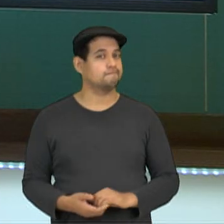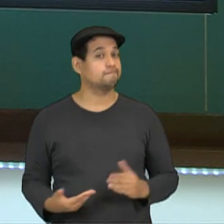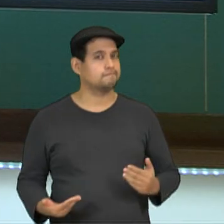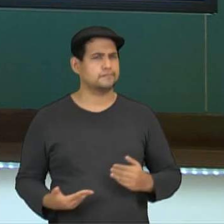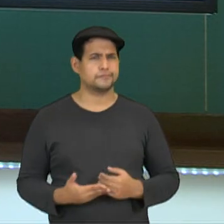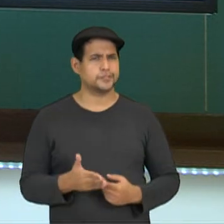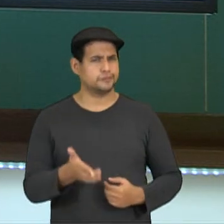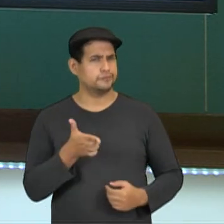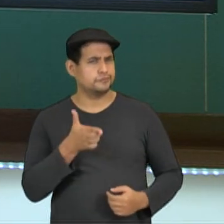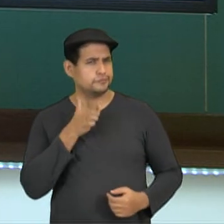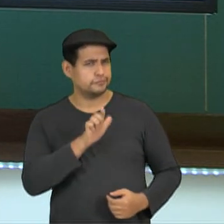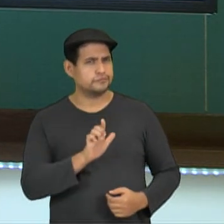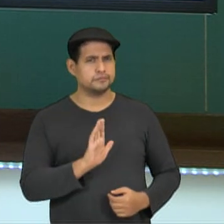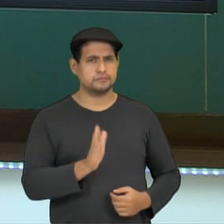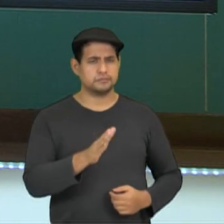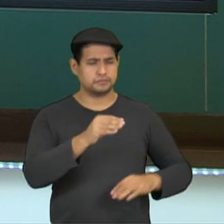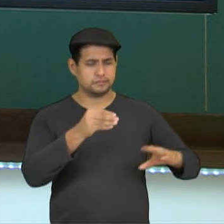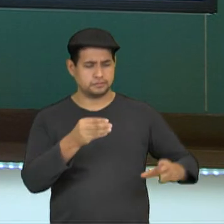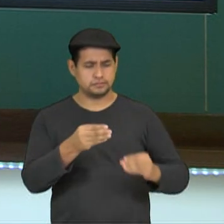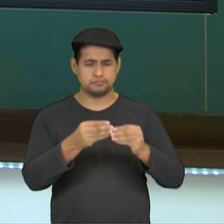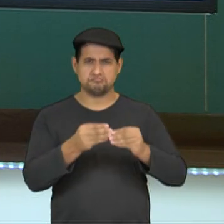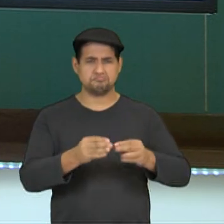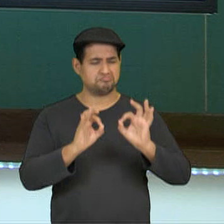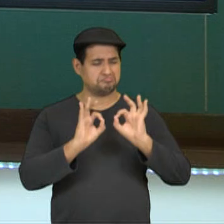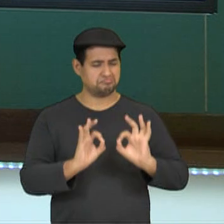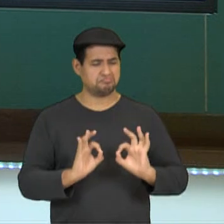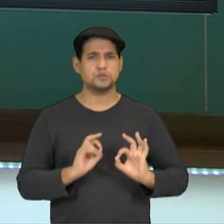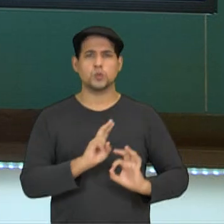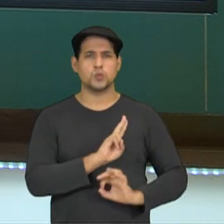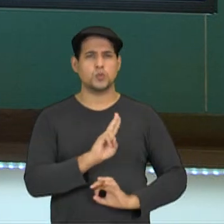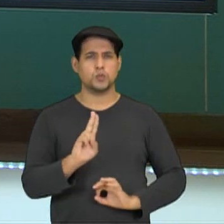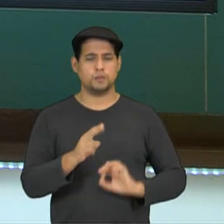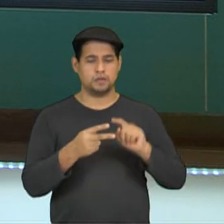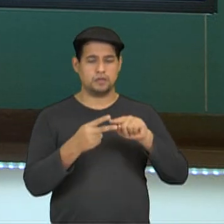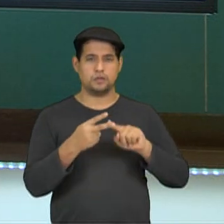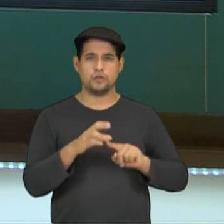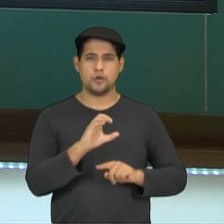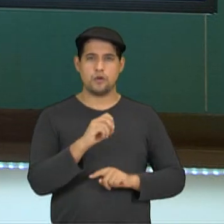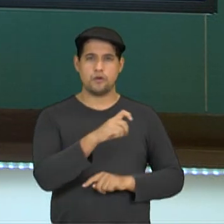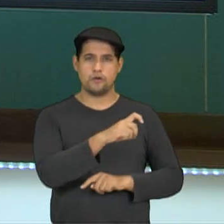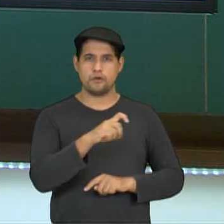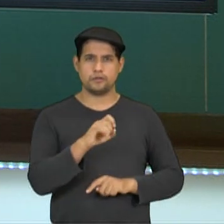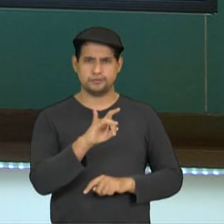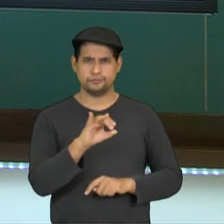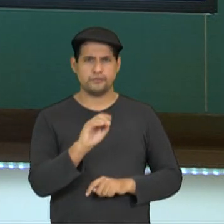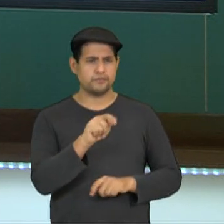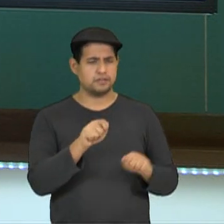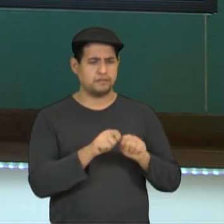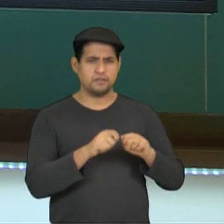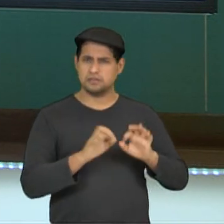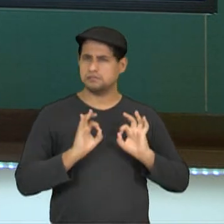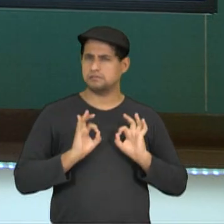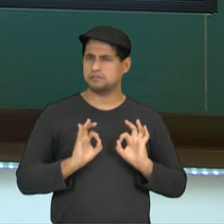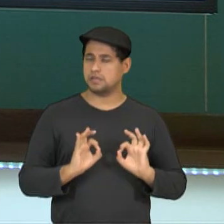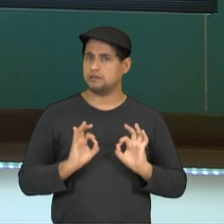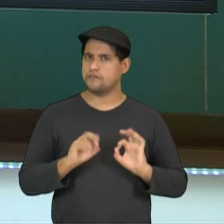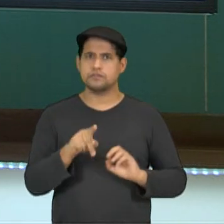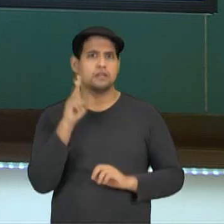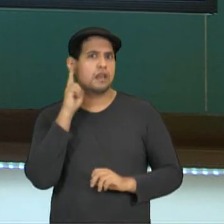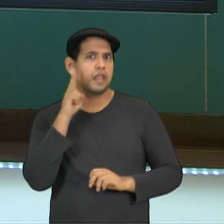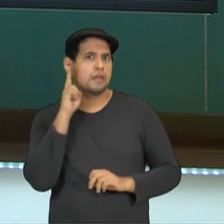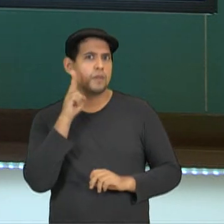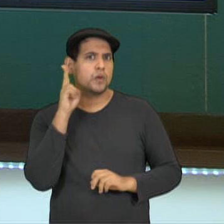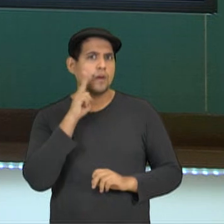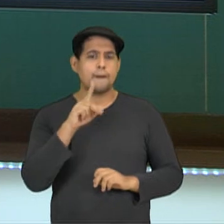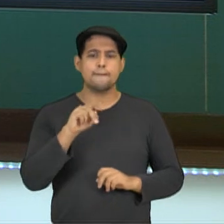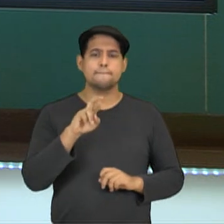E então, conseguiu completar, deixar certinho o nome desses dois óxidos? Será que você fez certo? Lembrou da questão